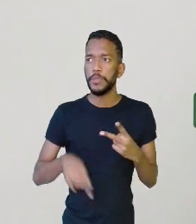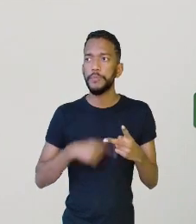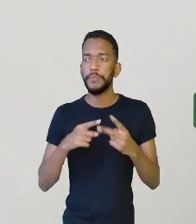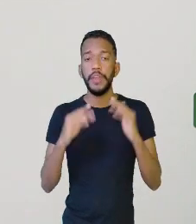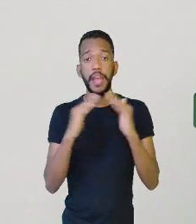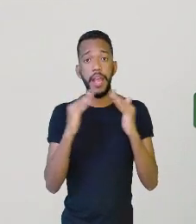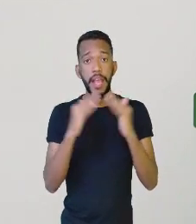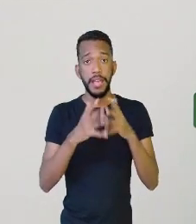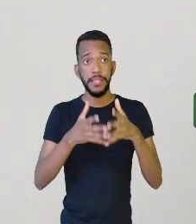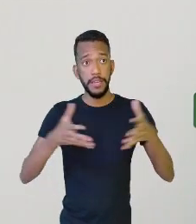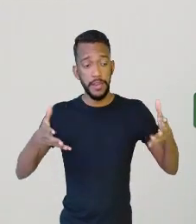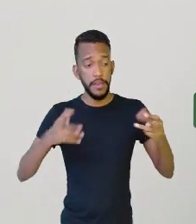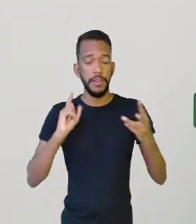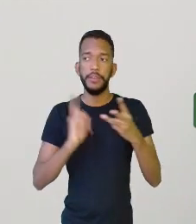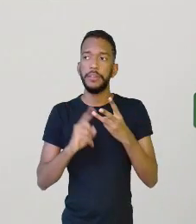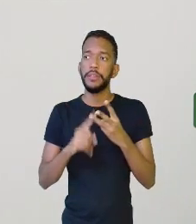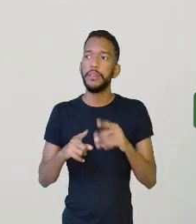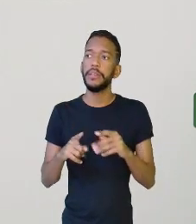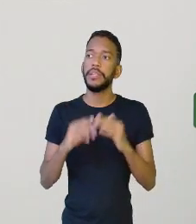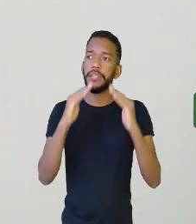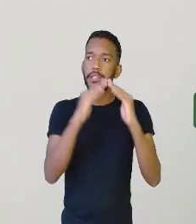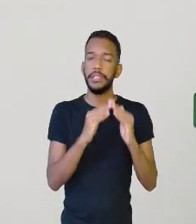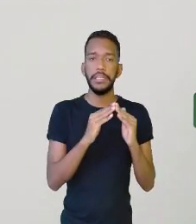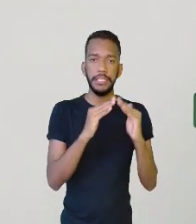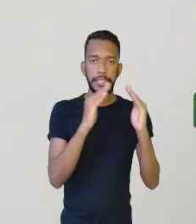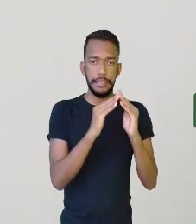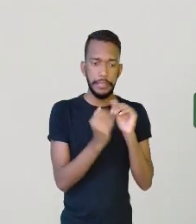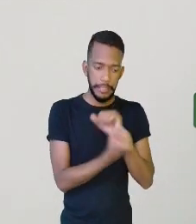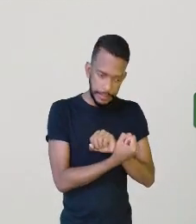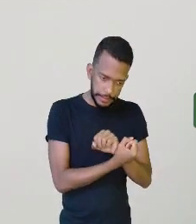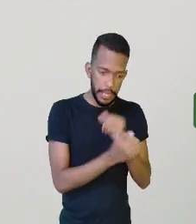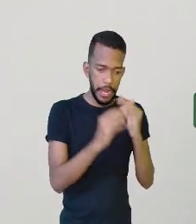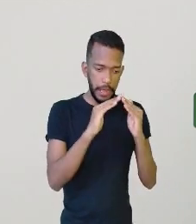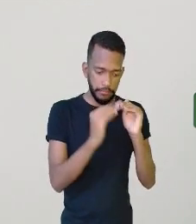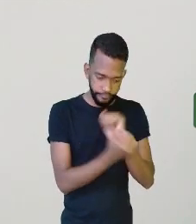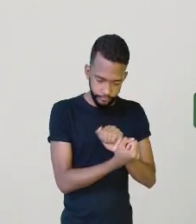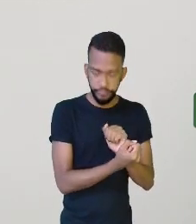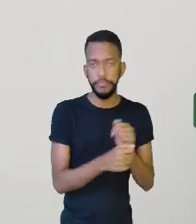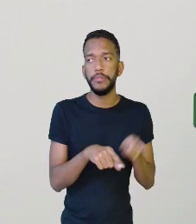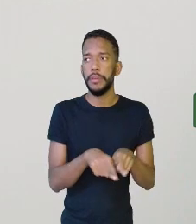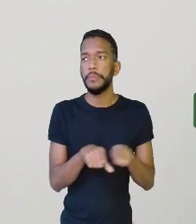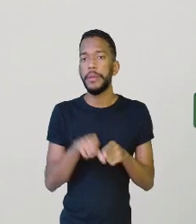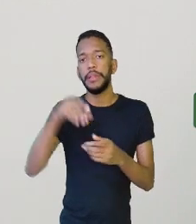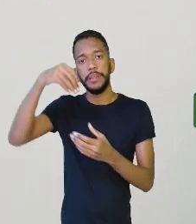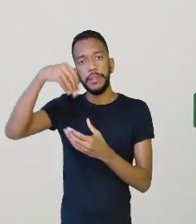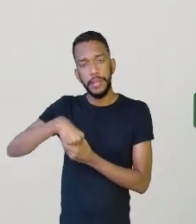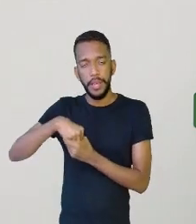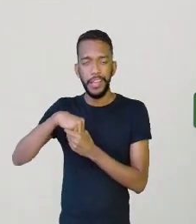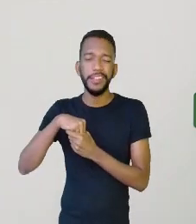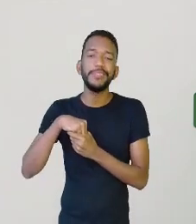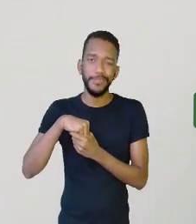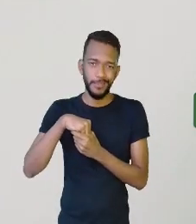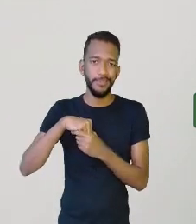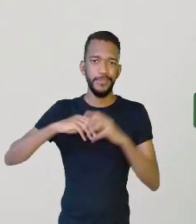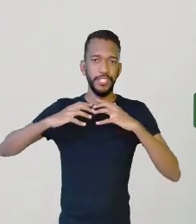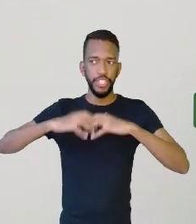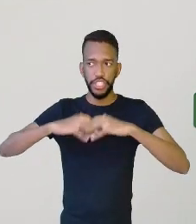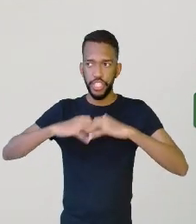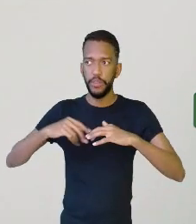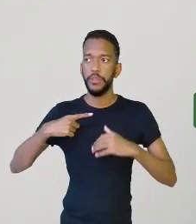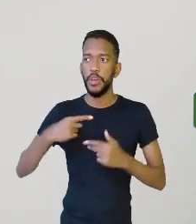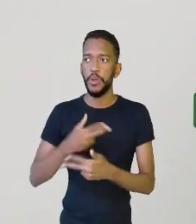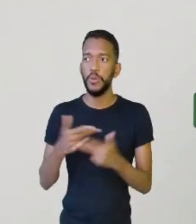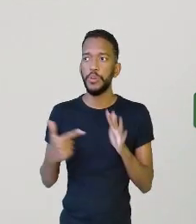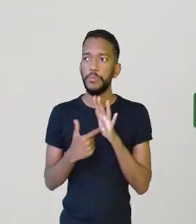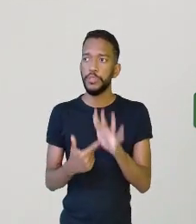Casa Grande, nós tínhamos a senzala, nós tínhamos dentro dos engenhos também outra coisa que